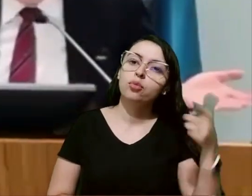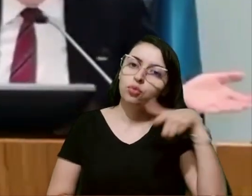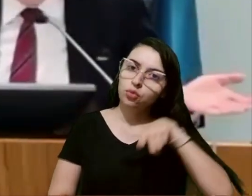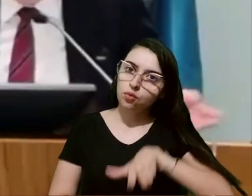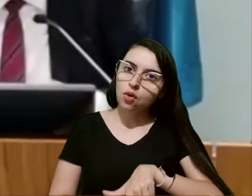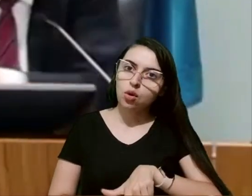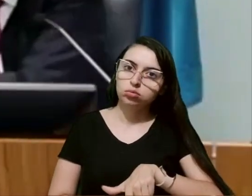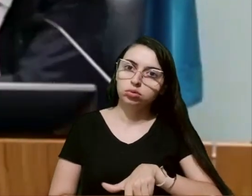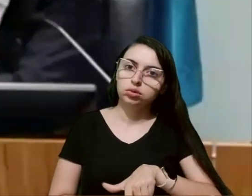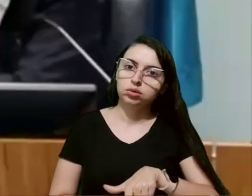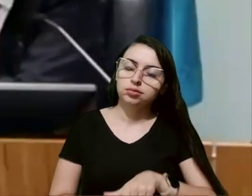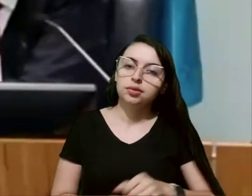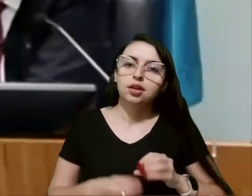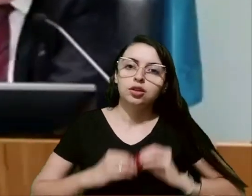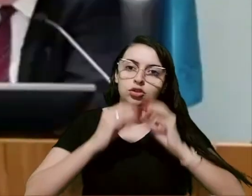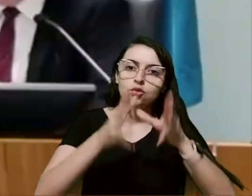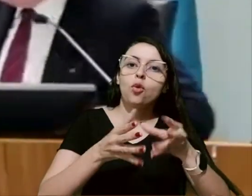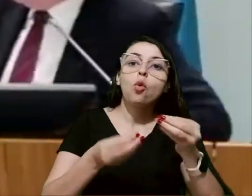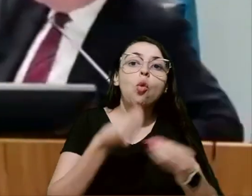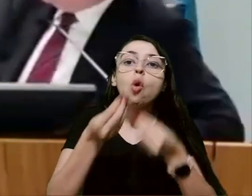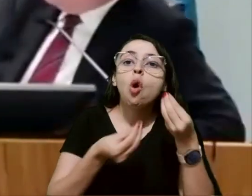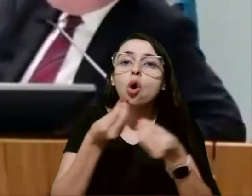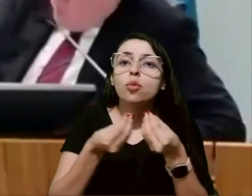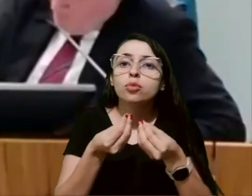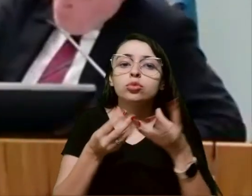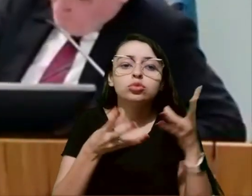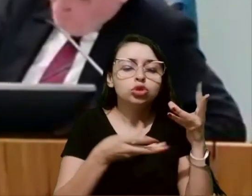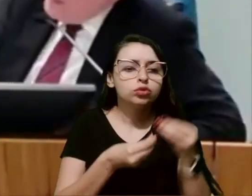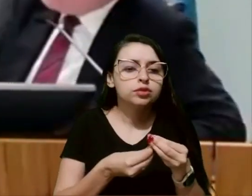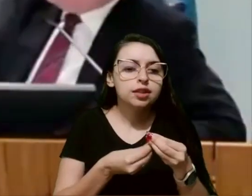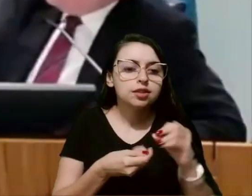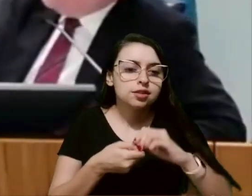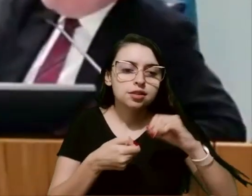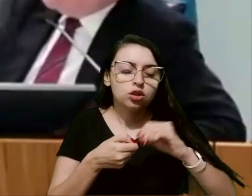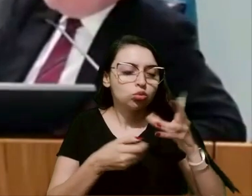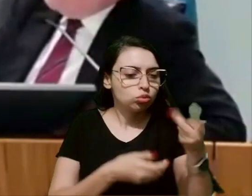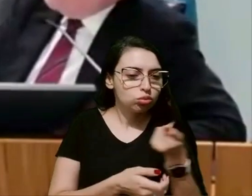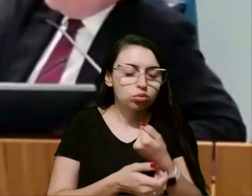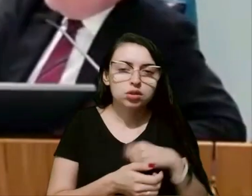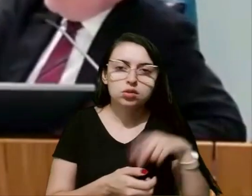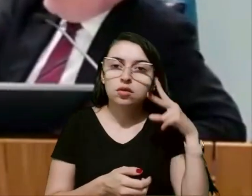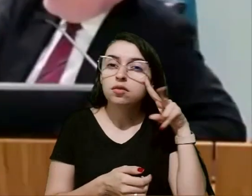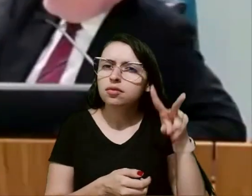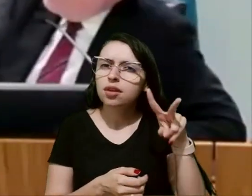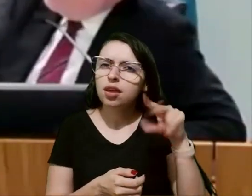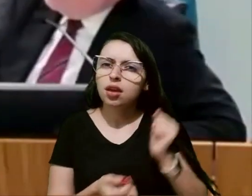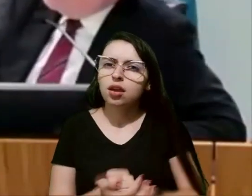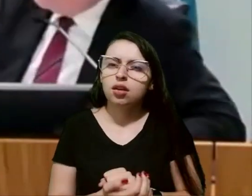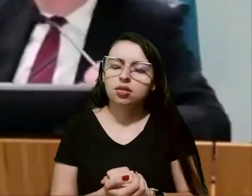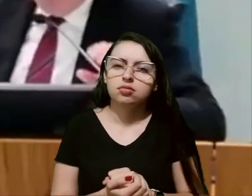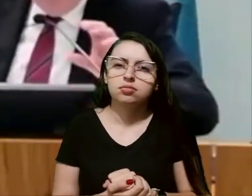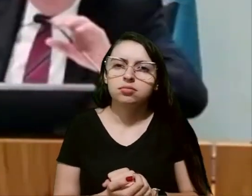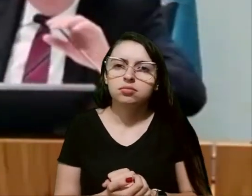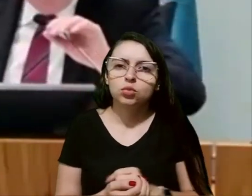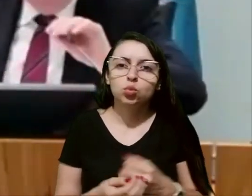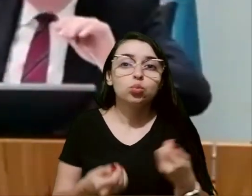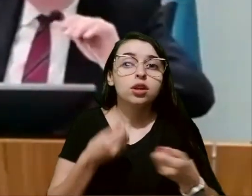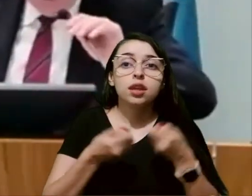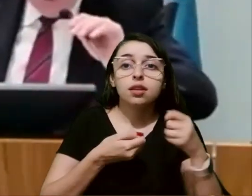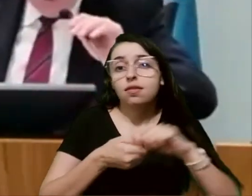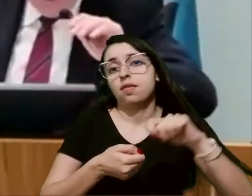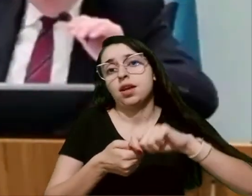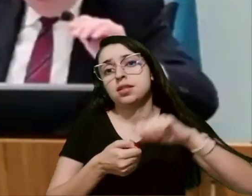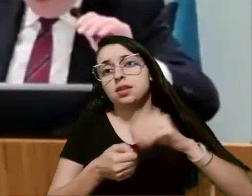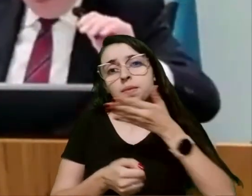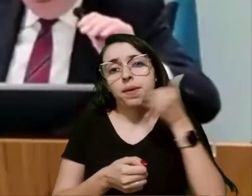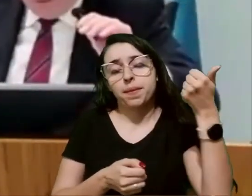eu volto a bola. Como lidar com tudo isso? Qual a visão disso tudo? E o